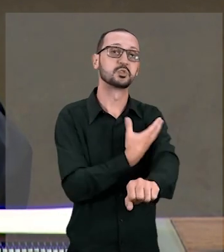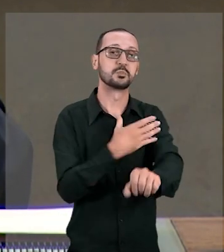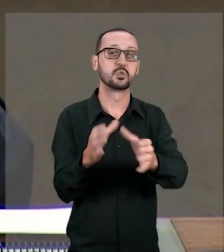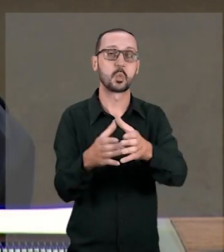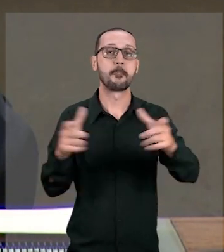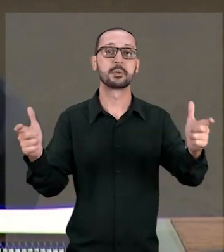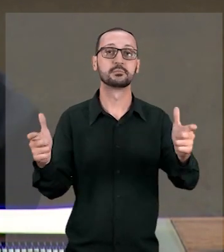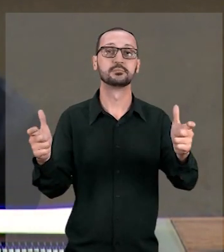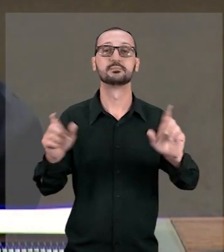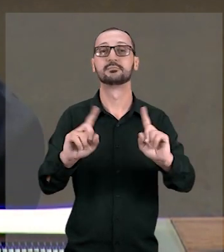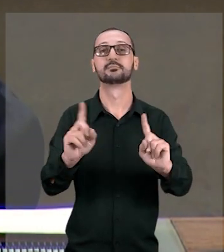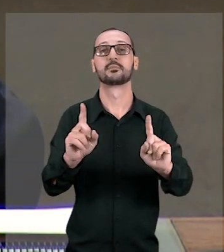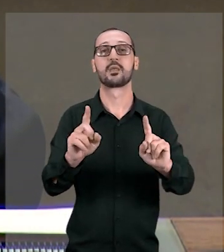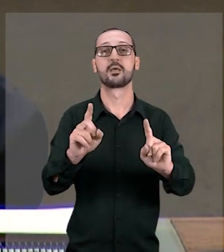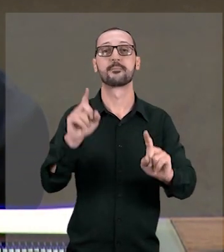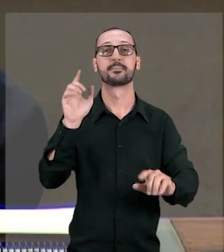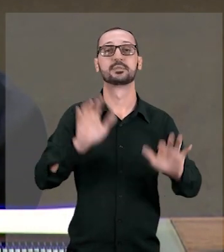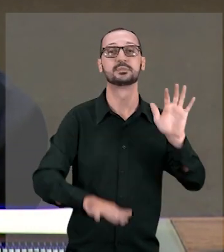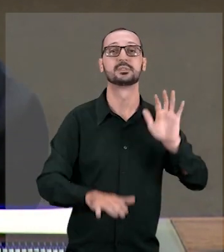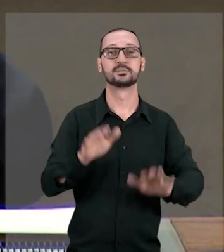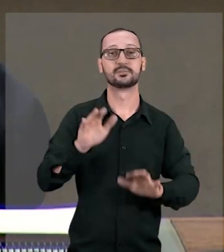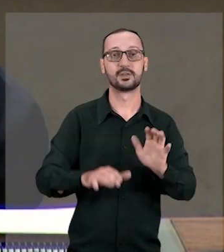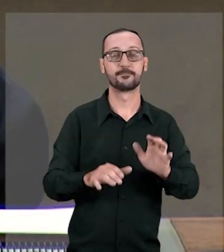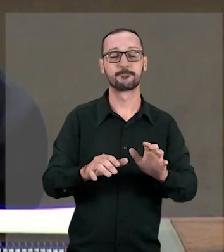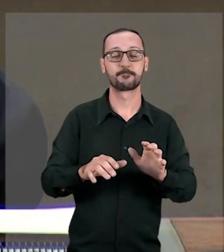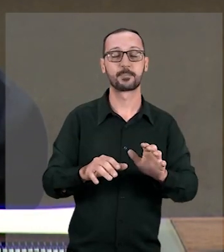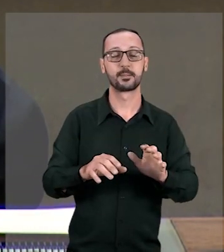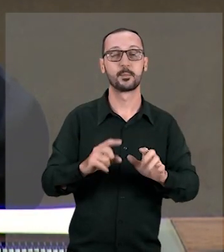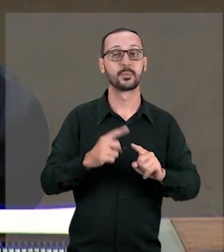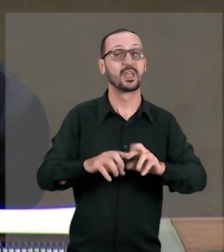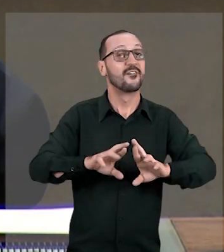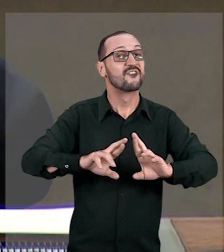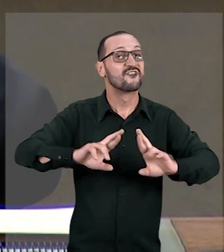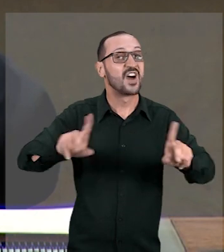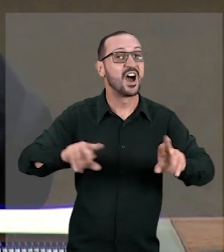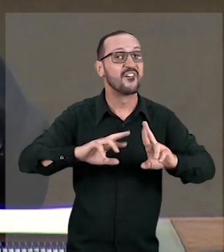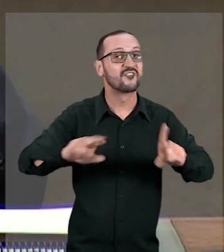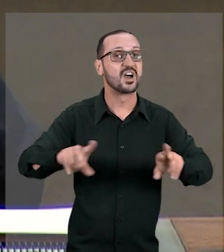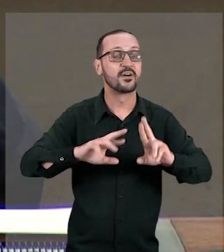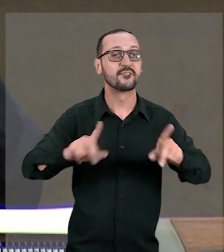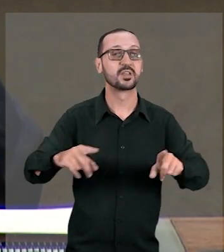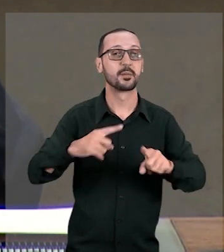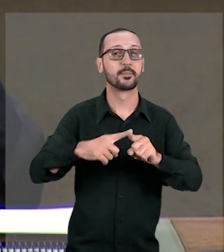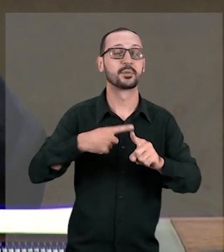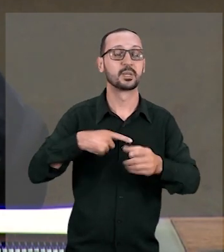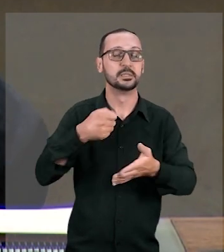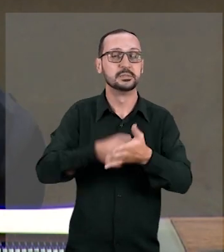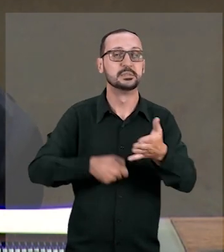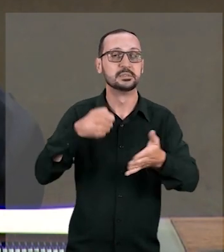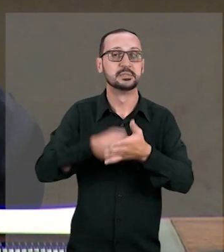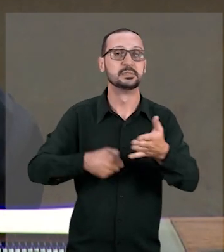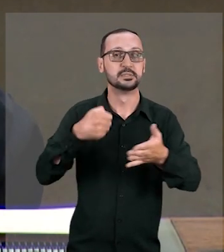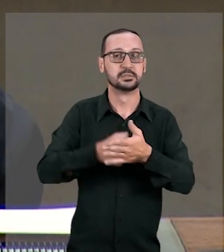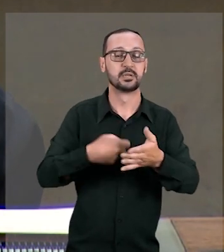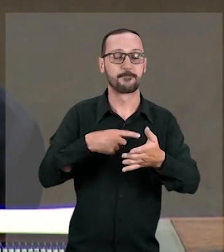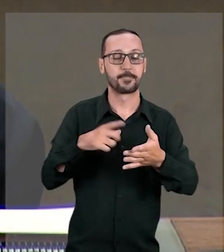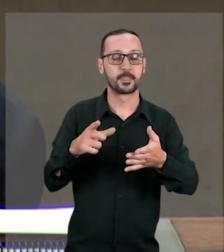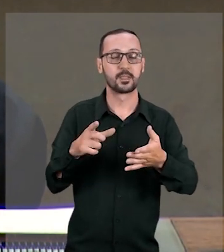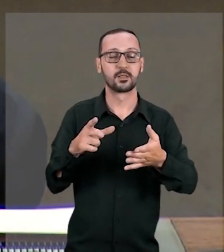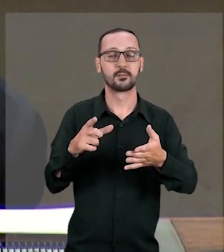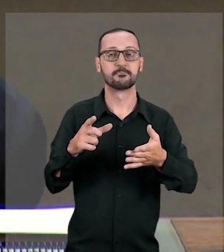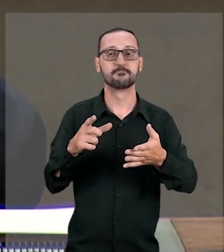majoritário. Mas, às vezes, de novo, por exceção, porque há um risco autoritário nesse tipo de